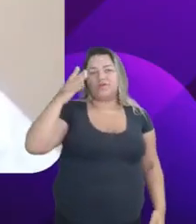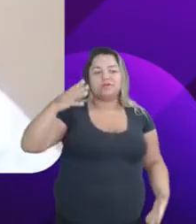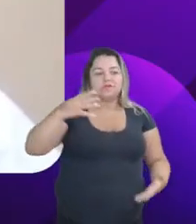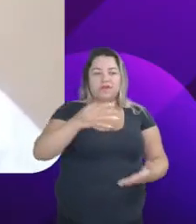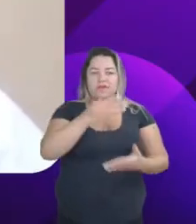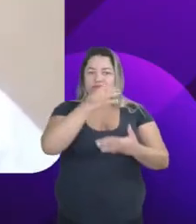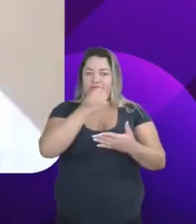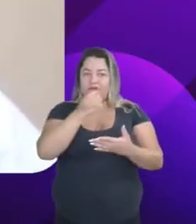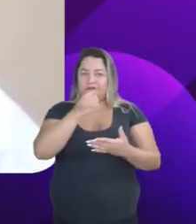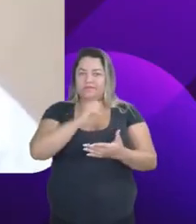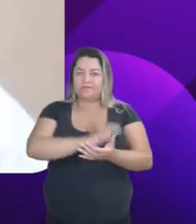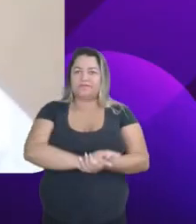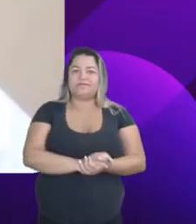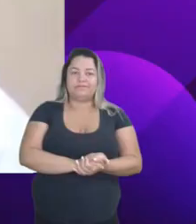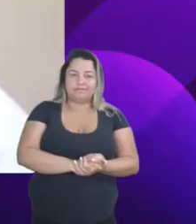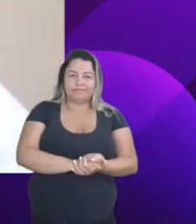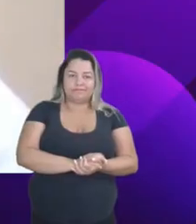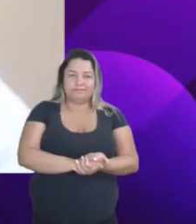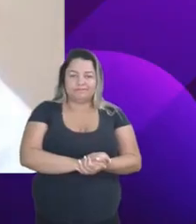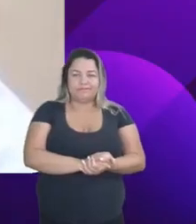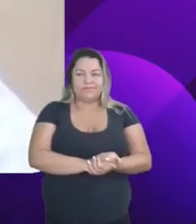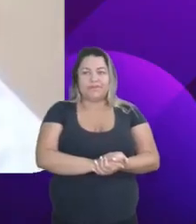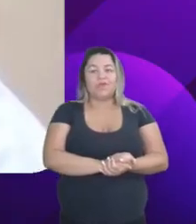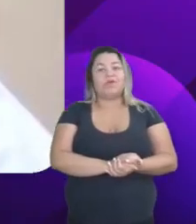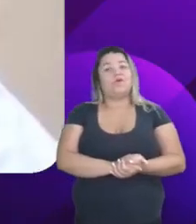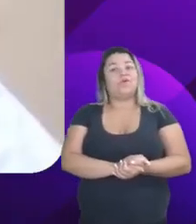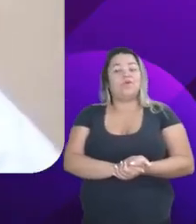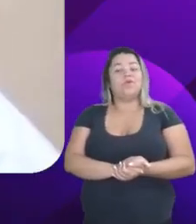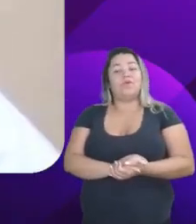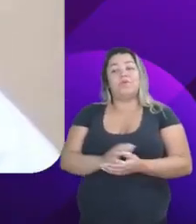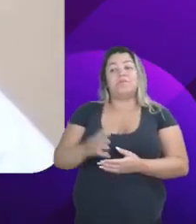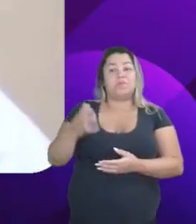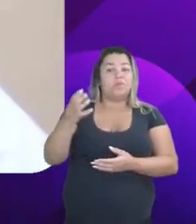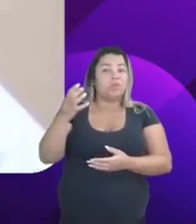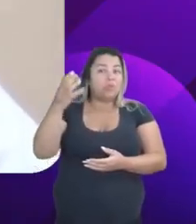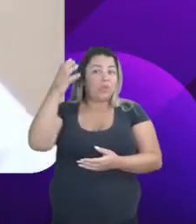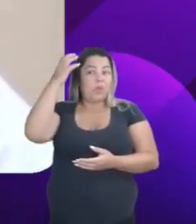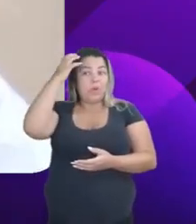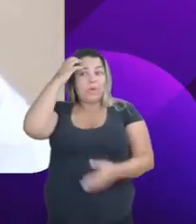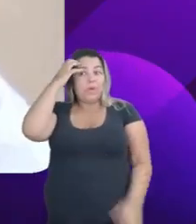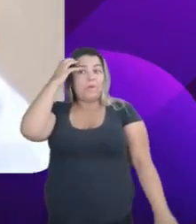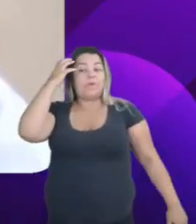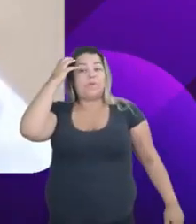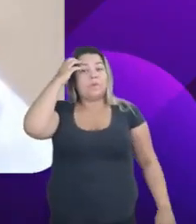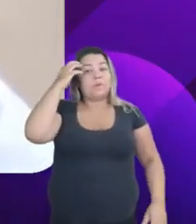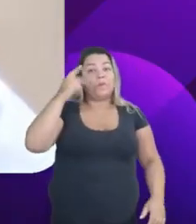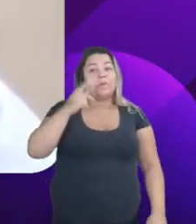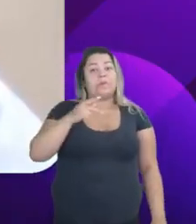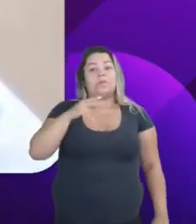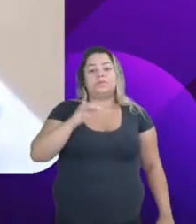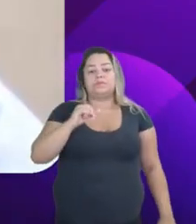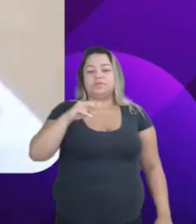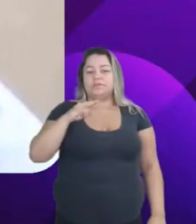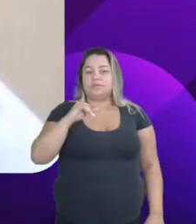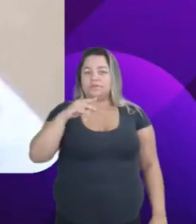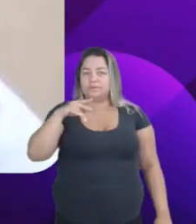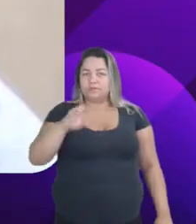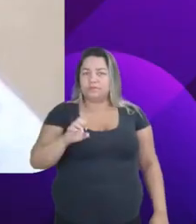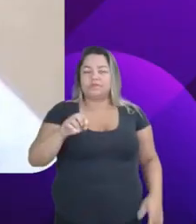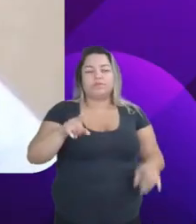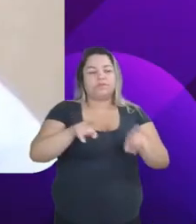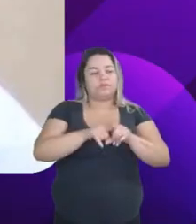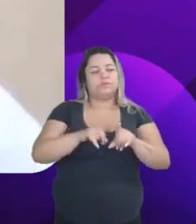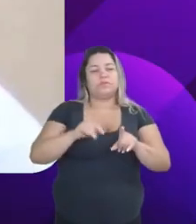salvar Rapunzel? Pois é, o príncipe encantado. E vocês já repararam também que nessas histórias os vilões